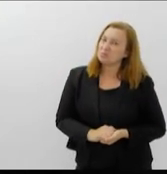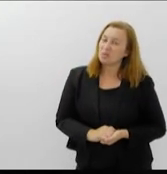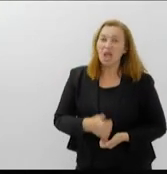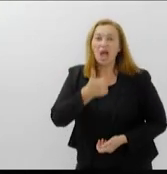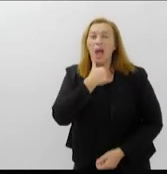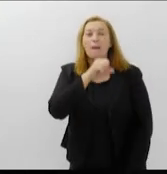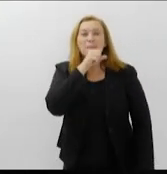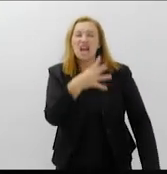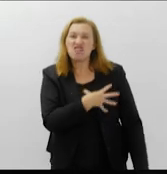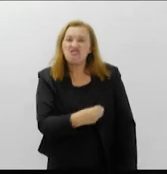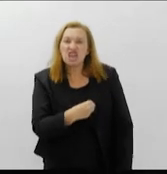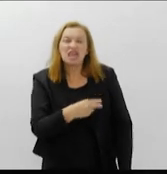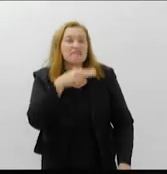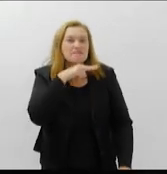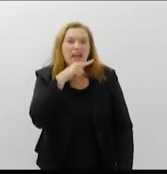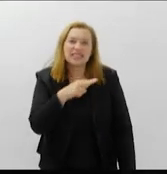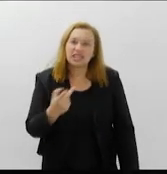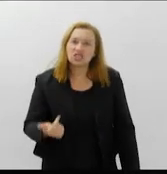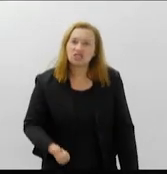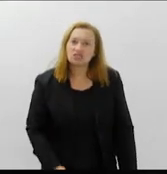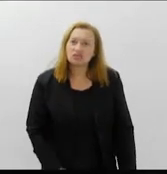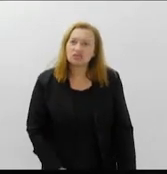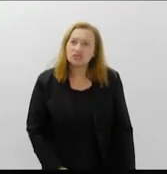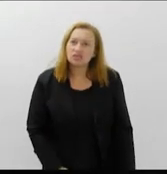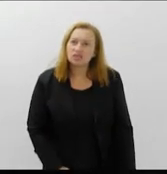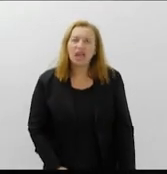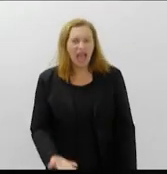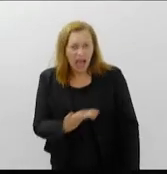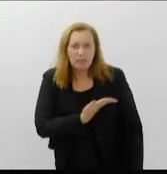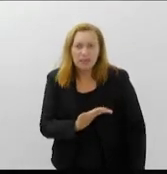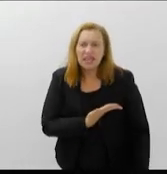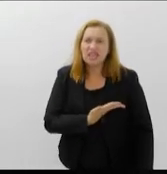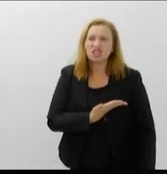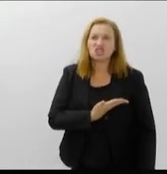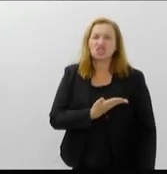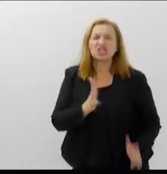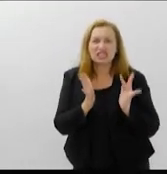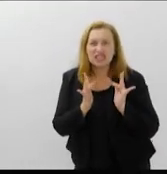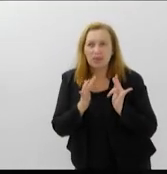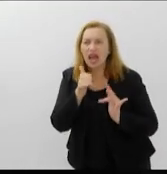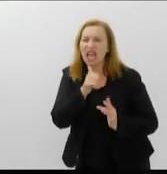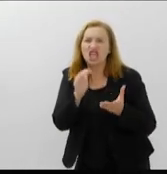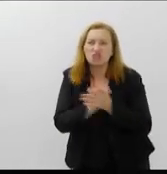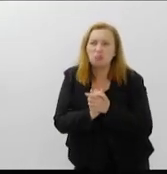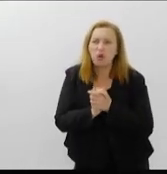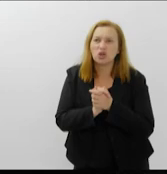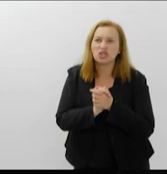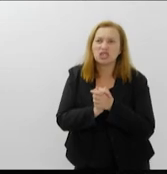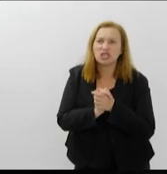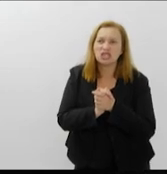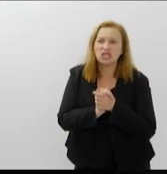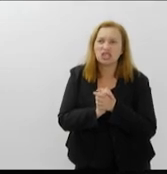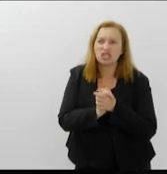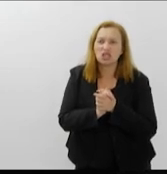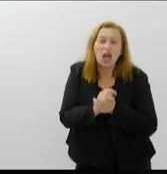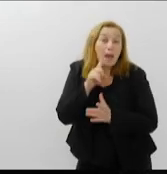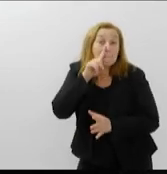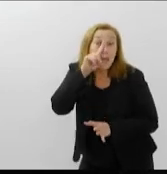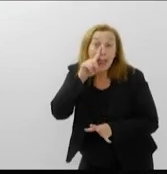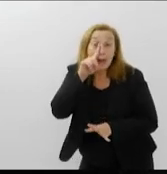Mães, filhas, netas, amigas, namoradas, esposas, estarão sob pena de